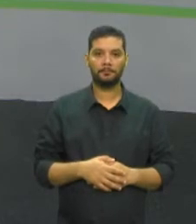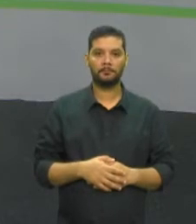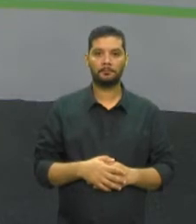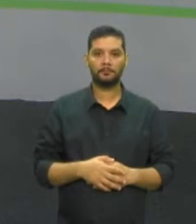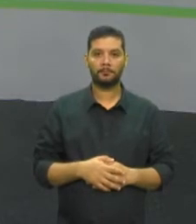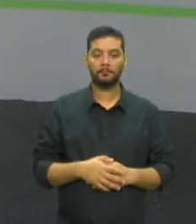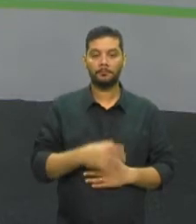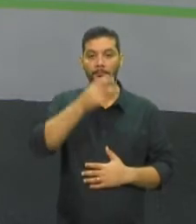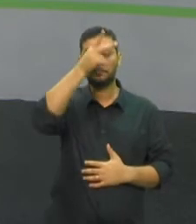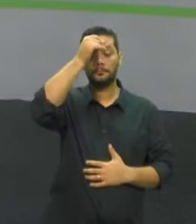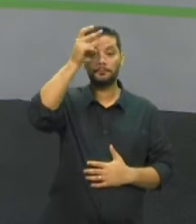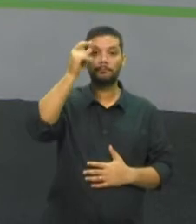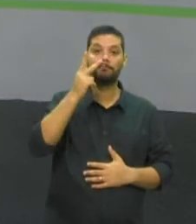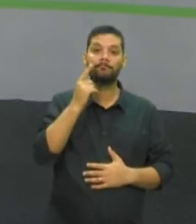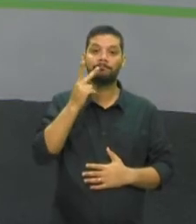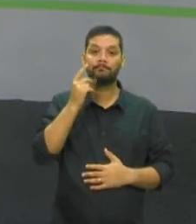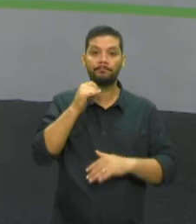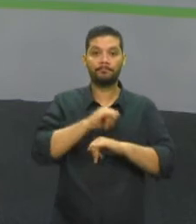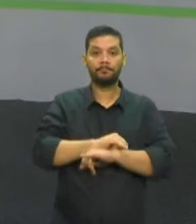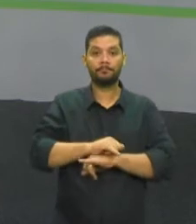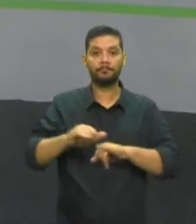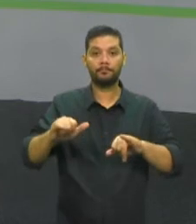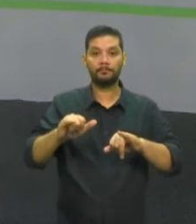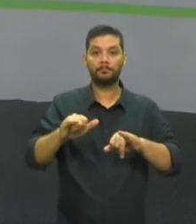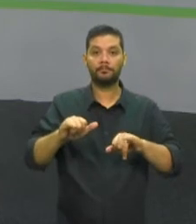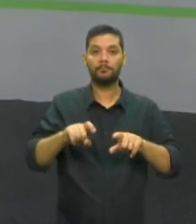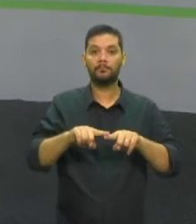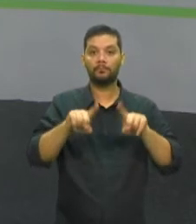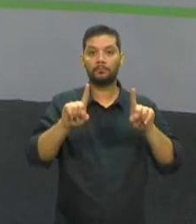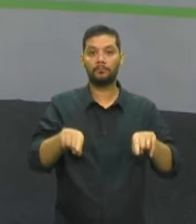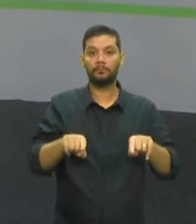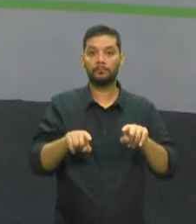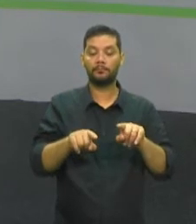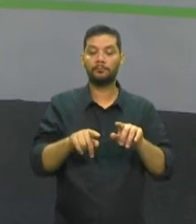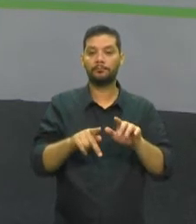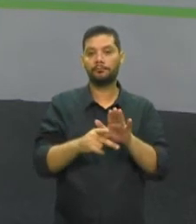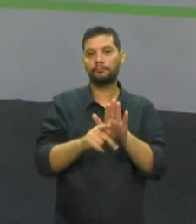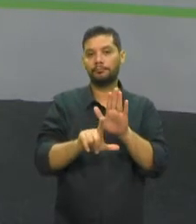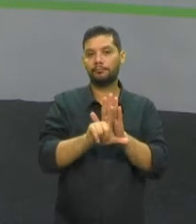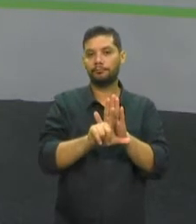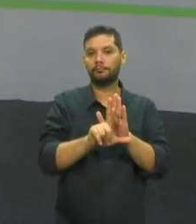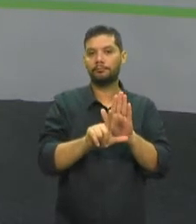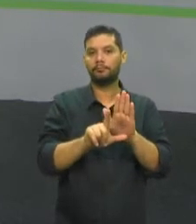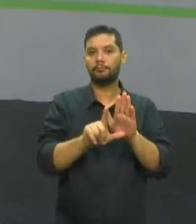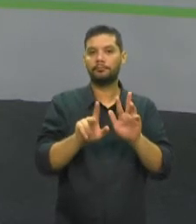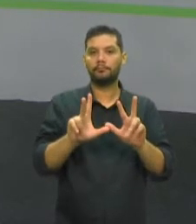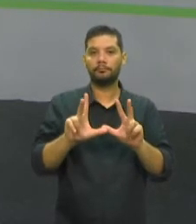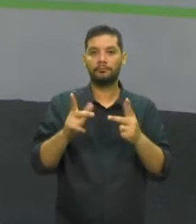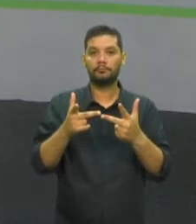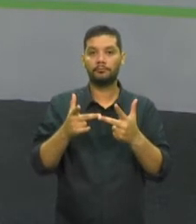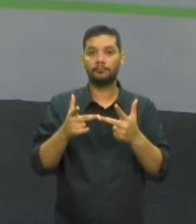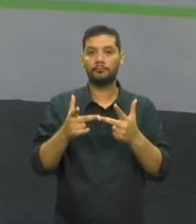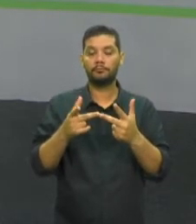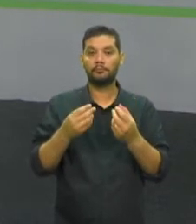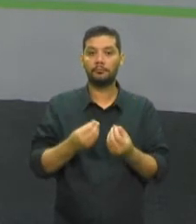A Prefeitura de Fortaleza anunciou o envio de um projeto de lei para a Câmara de Vereadores para